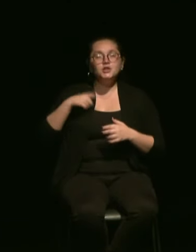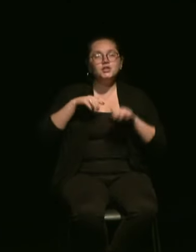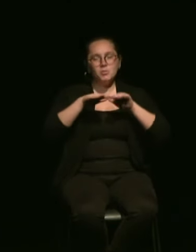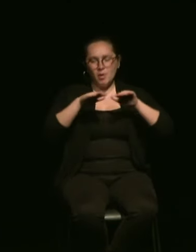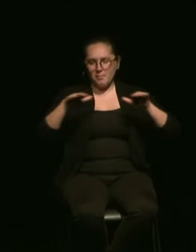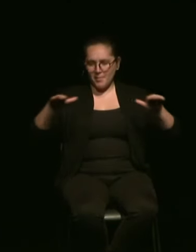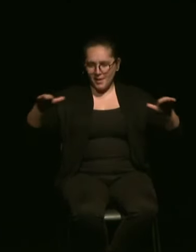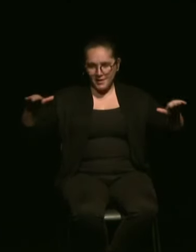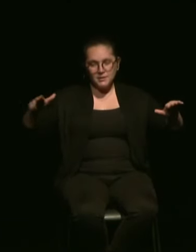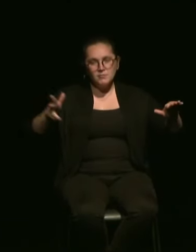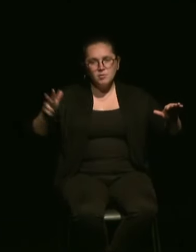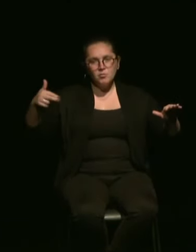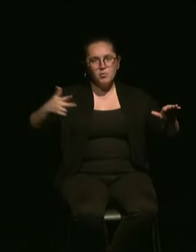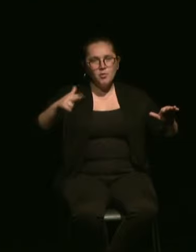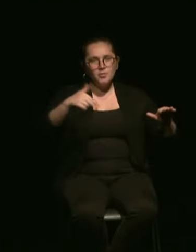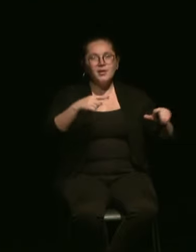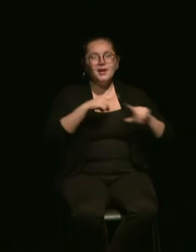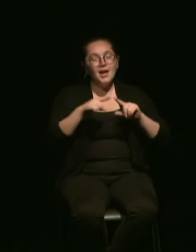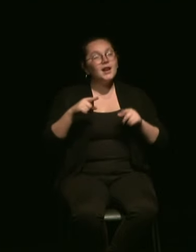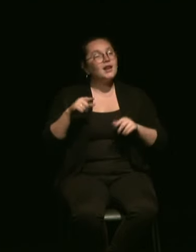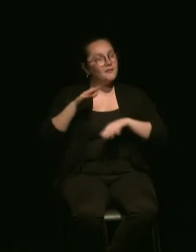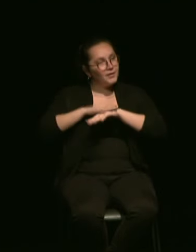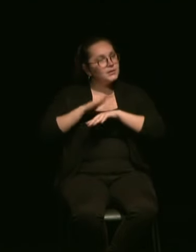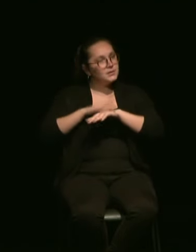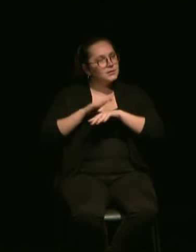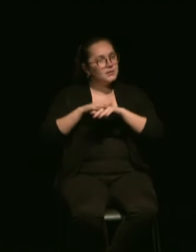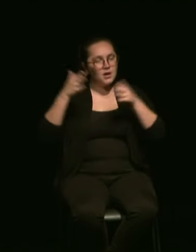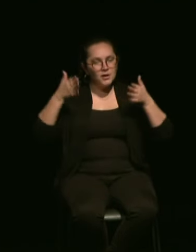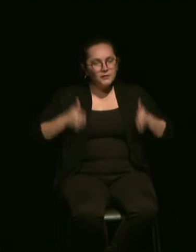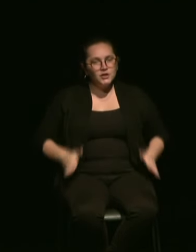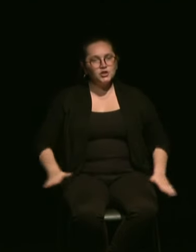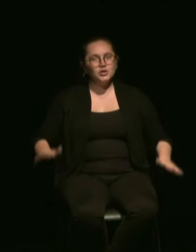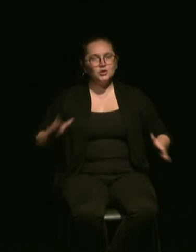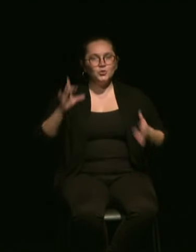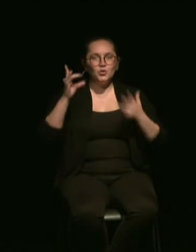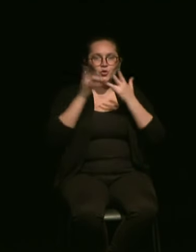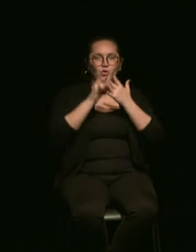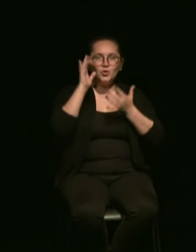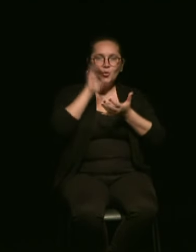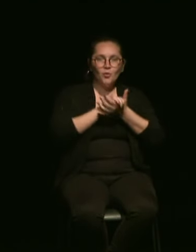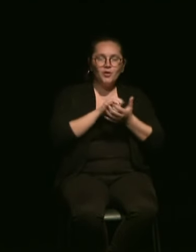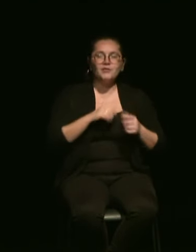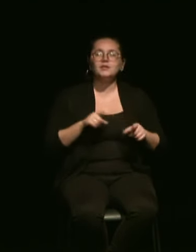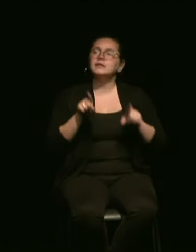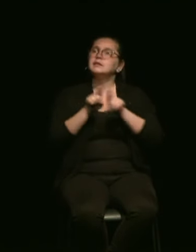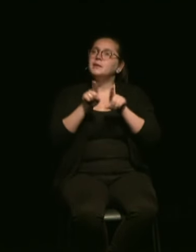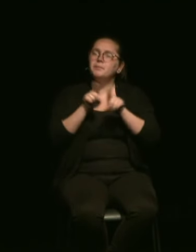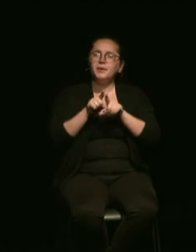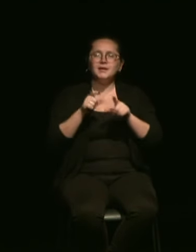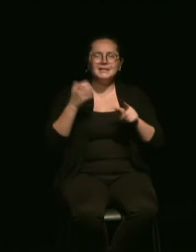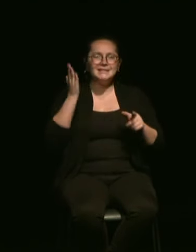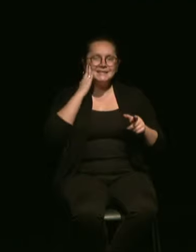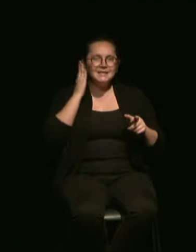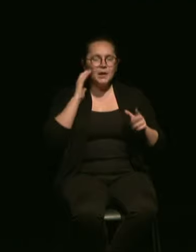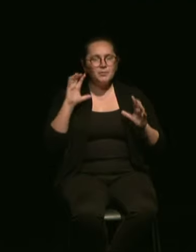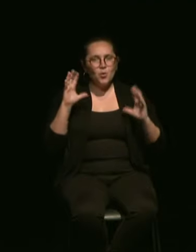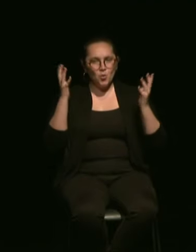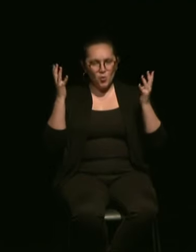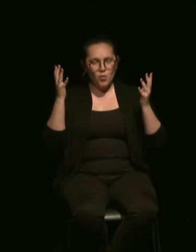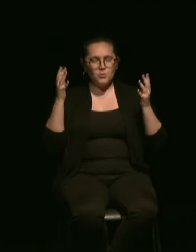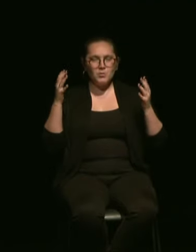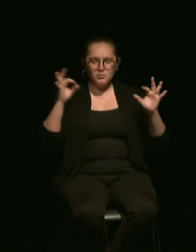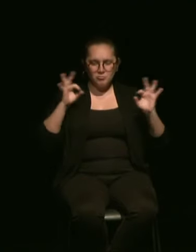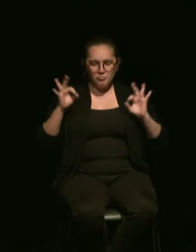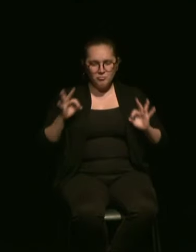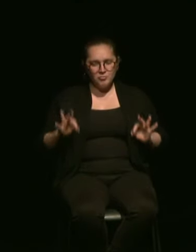de corte, ela fazia vestido de noiva também, né? Fazia roupa, essa roupa de festa, de cor, essas roupas mais comuns do